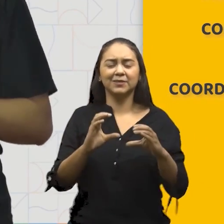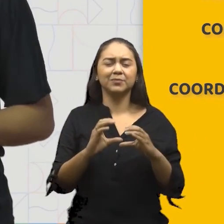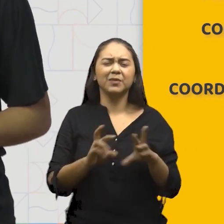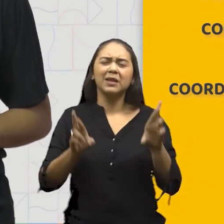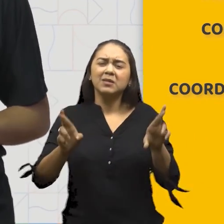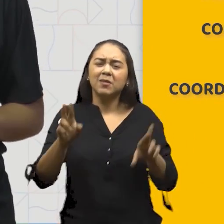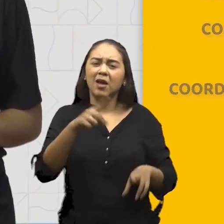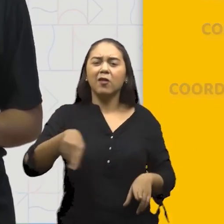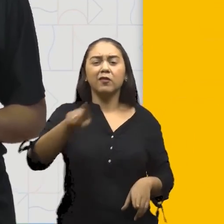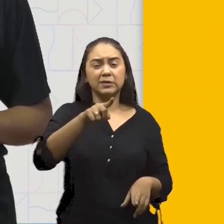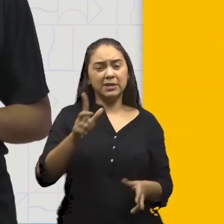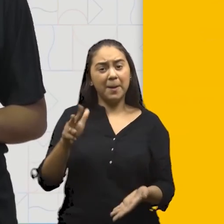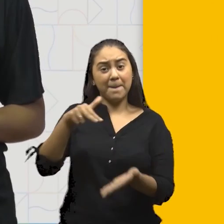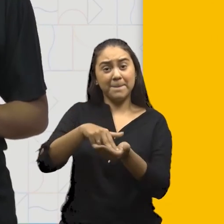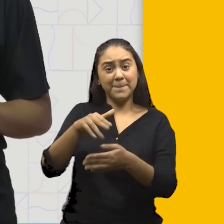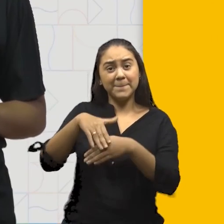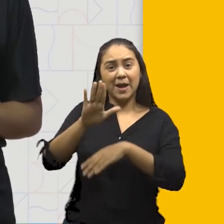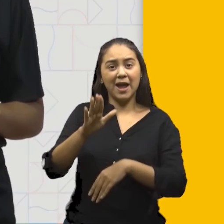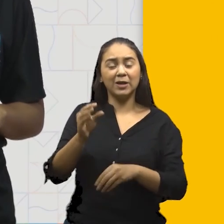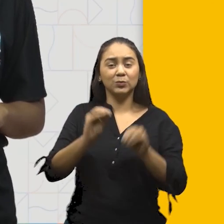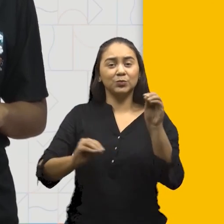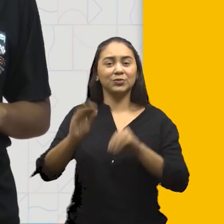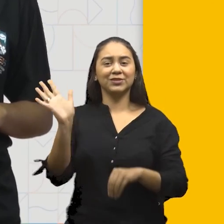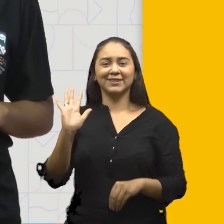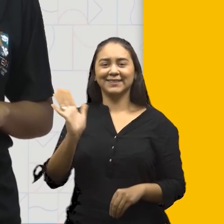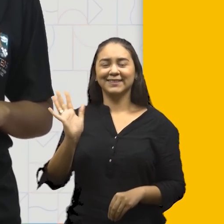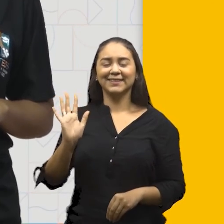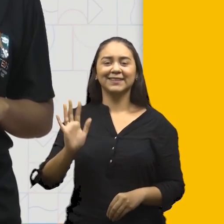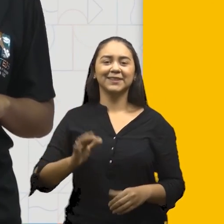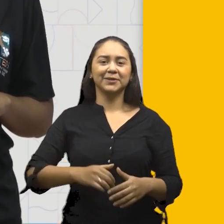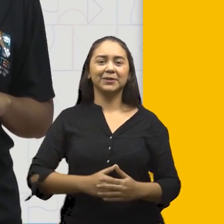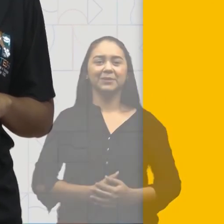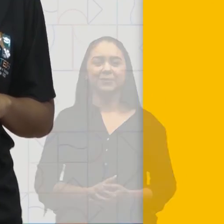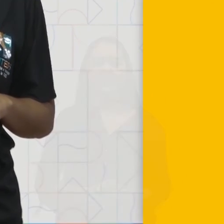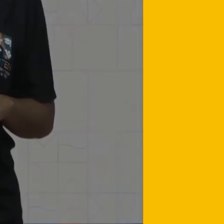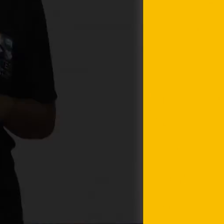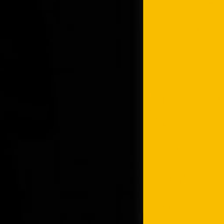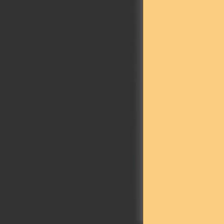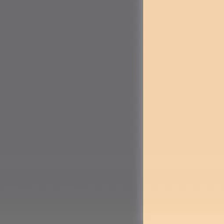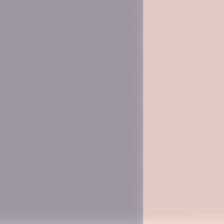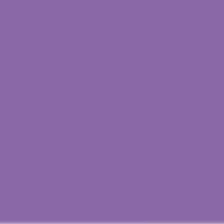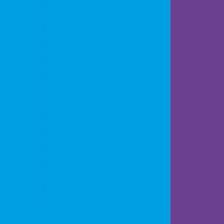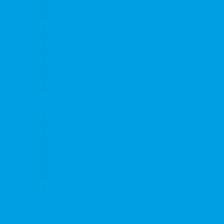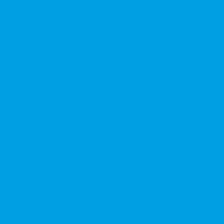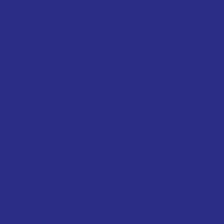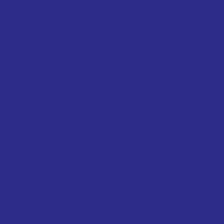Espero ver você mais vezes por aqui, viu? Um beijão e até a próxima aula!